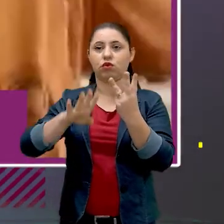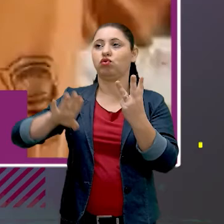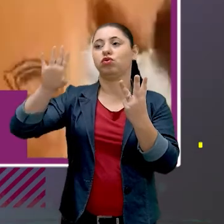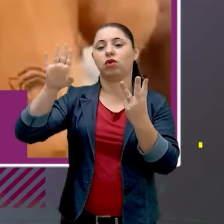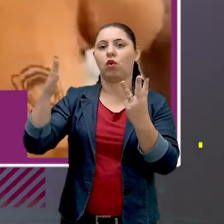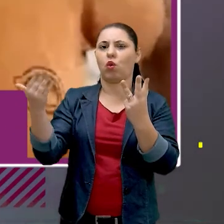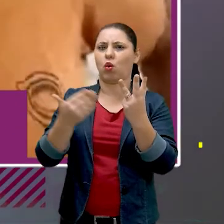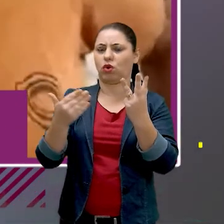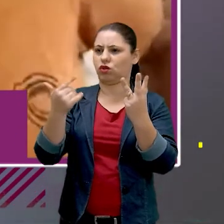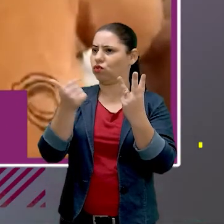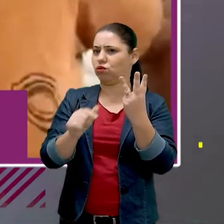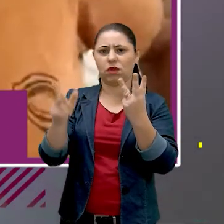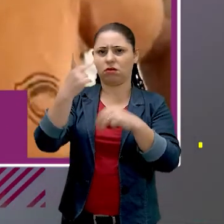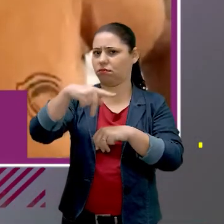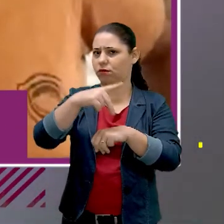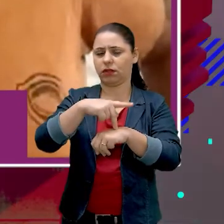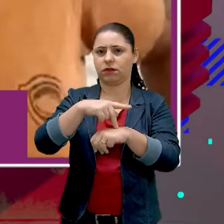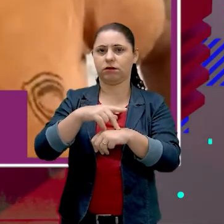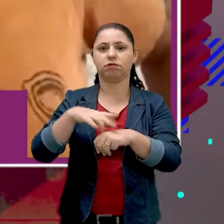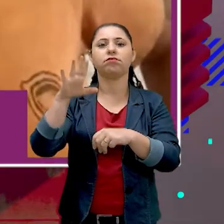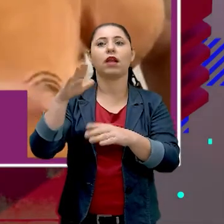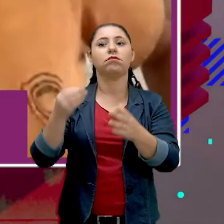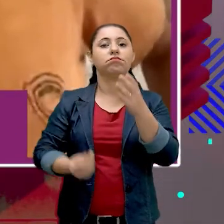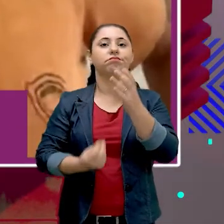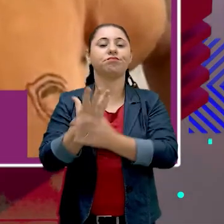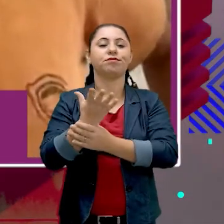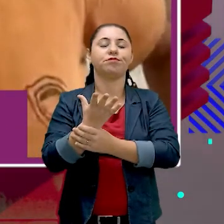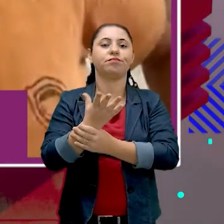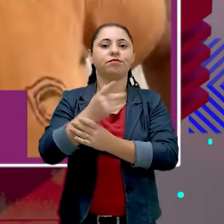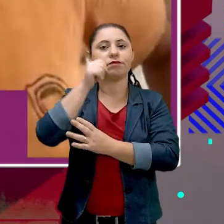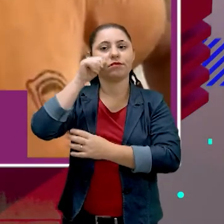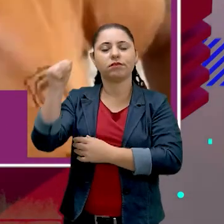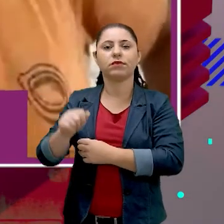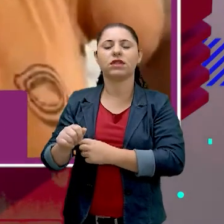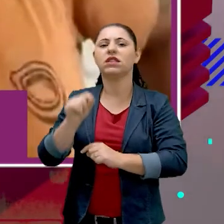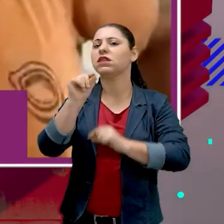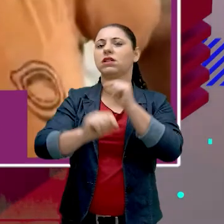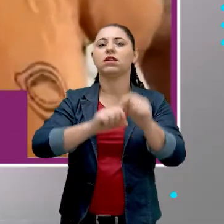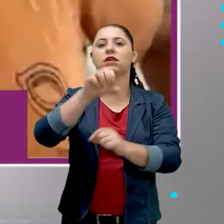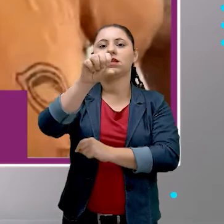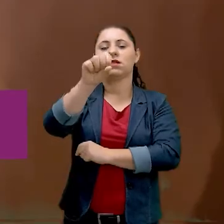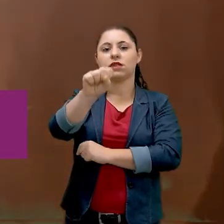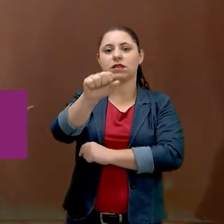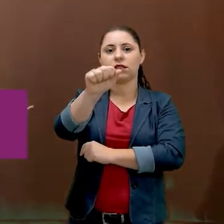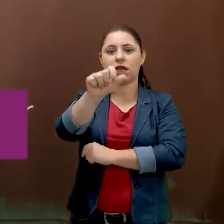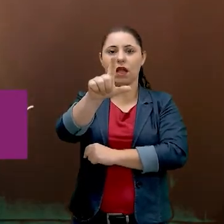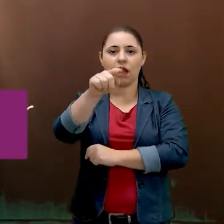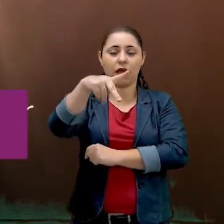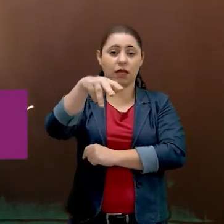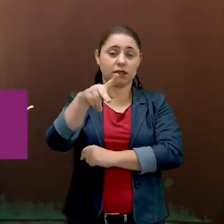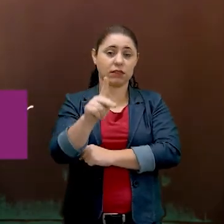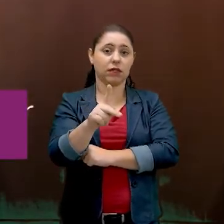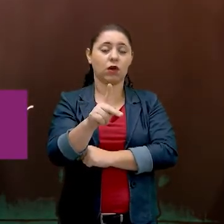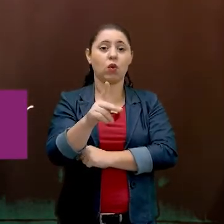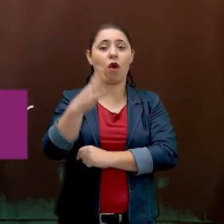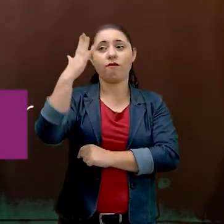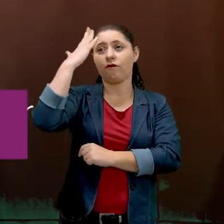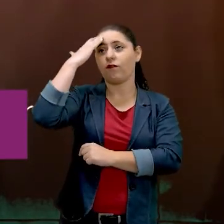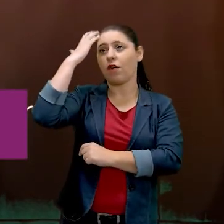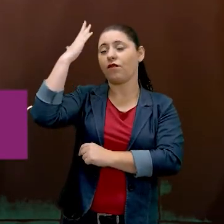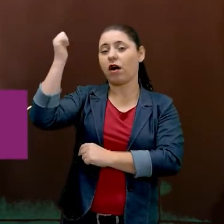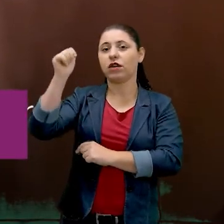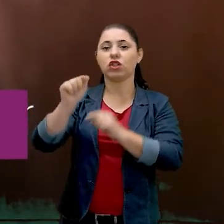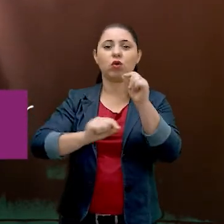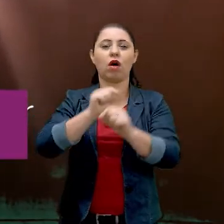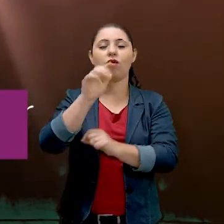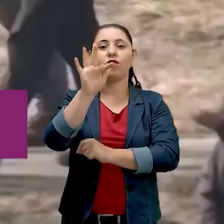Coisa que nós não temos no Brasil hoje, uma terceira via apareceu na Ucrânia. E quem é o Zelensky? O Zelensky é um comediante ator, é